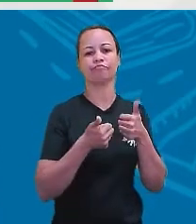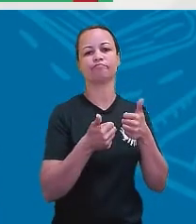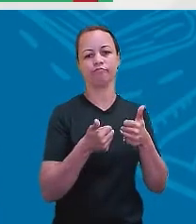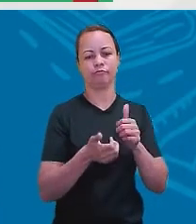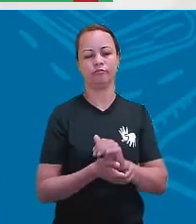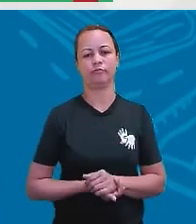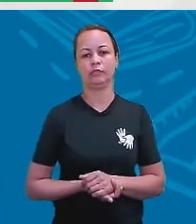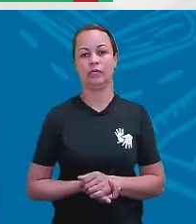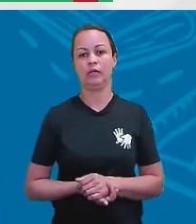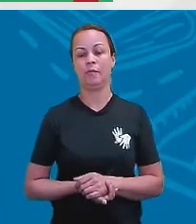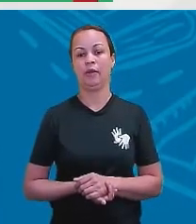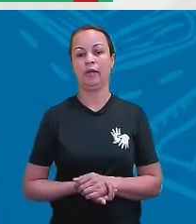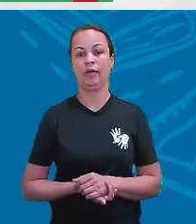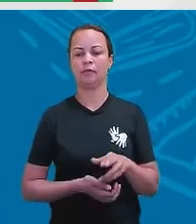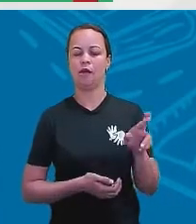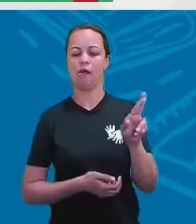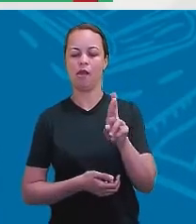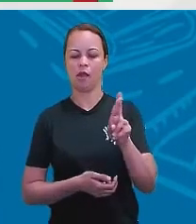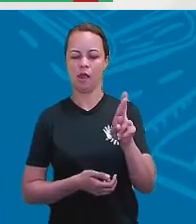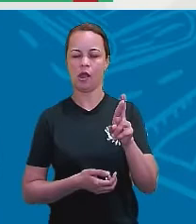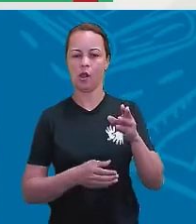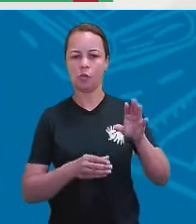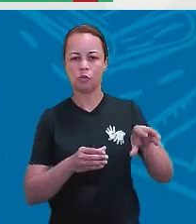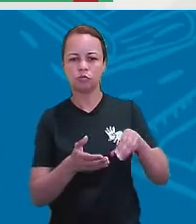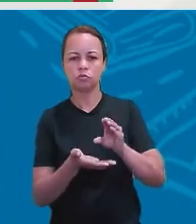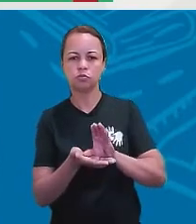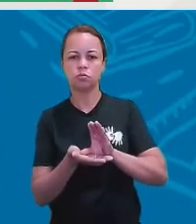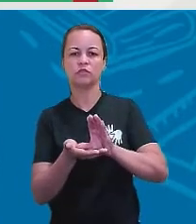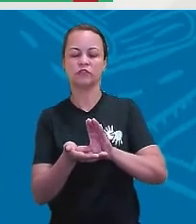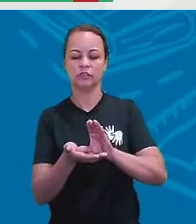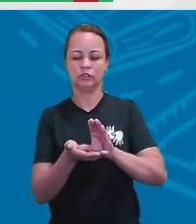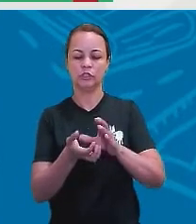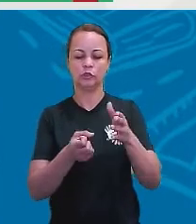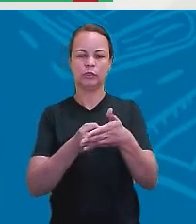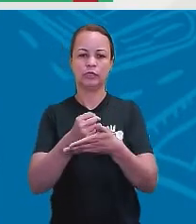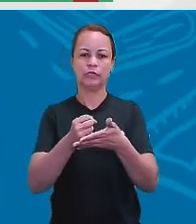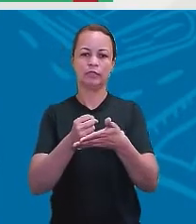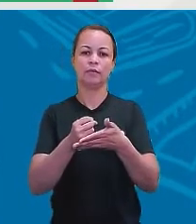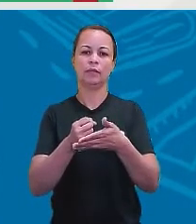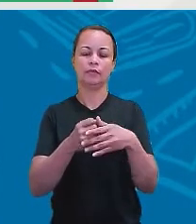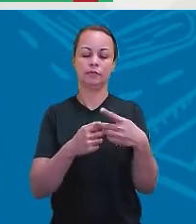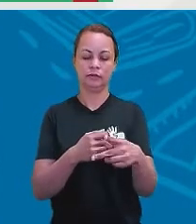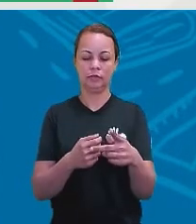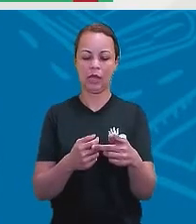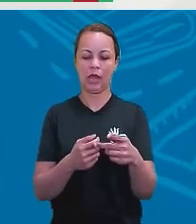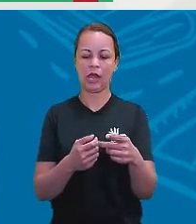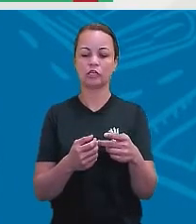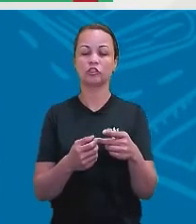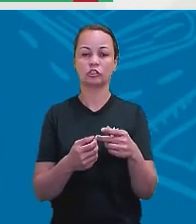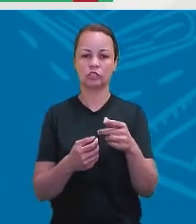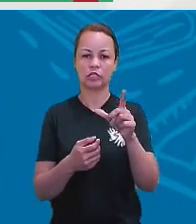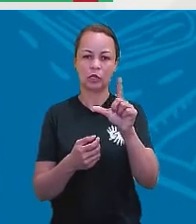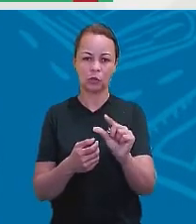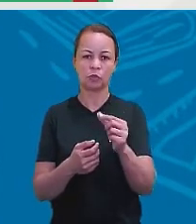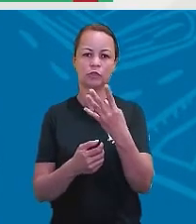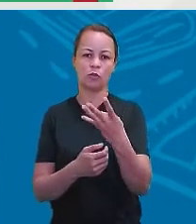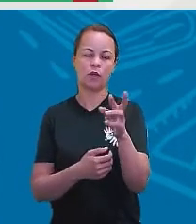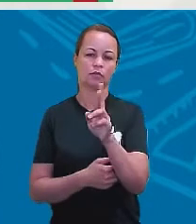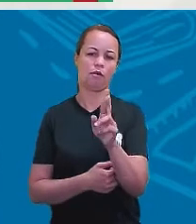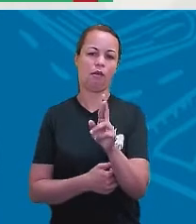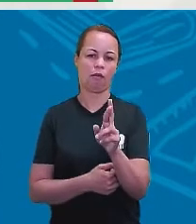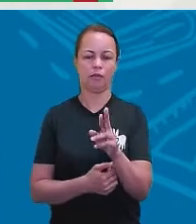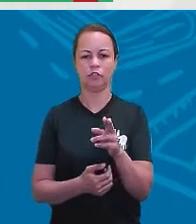cada real investido em saneamento básico, a gente economiza R$4 com a saúde. Ou seja, quando eu deixo de